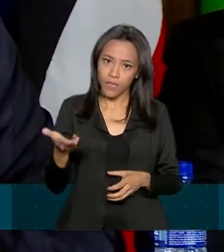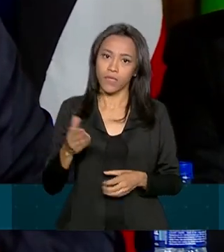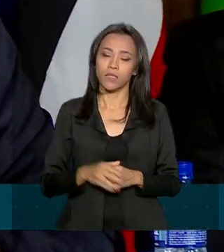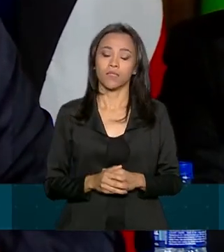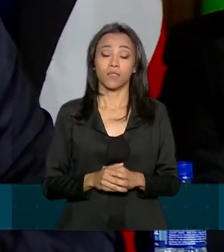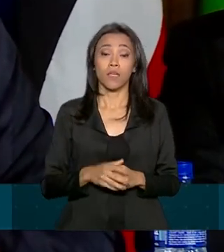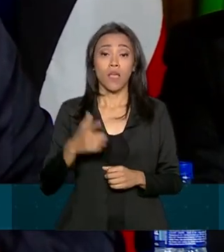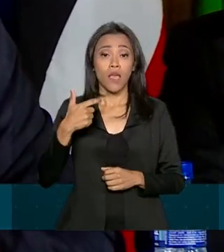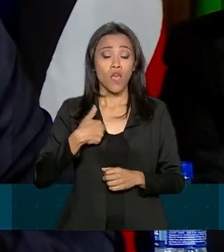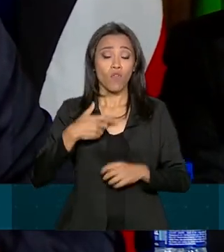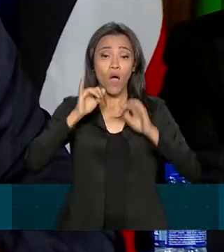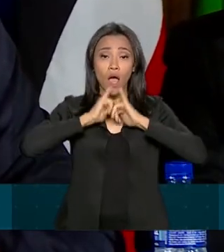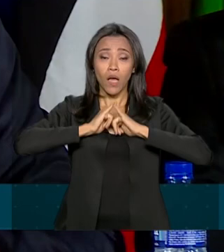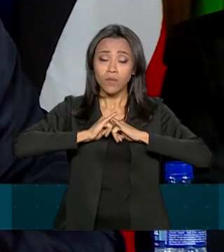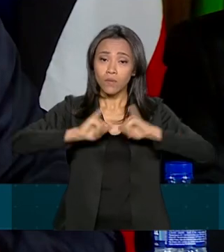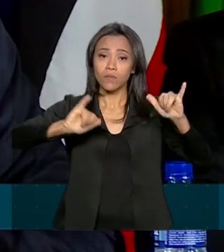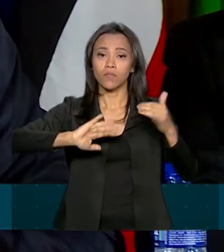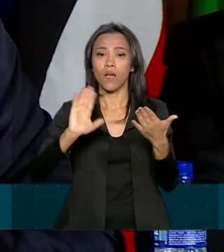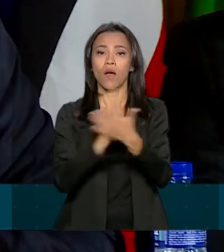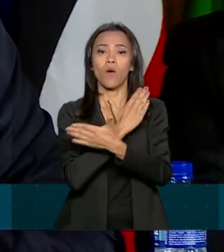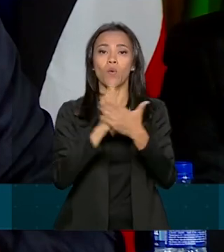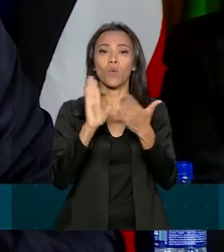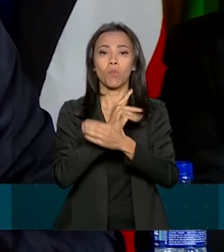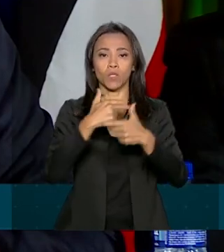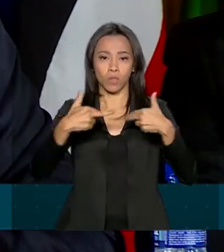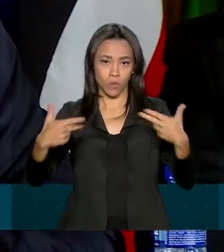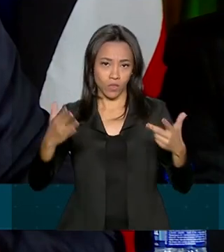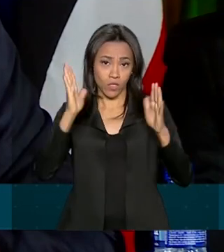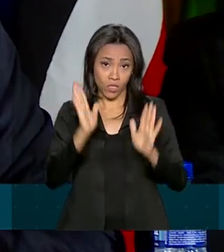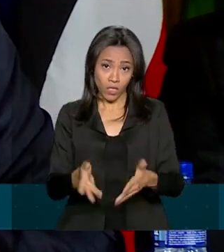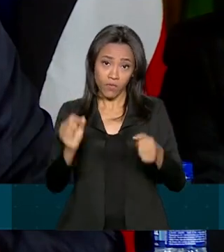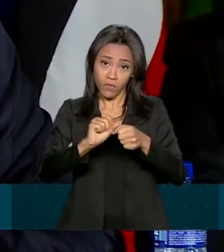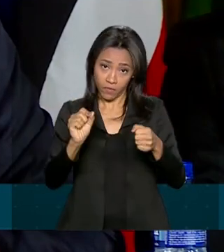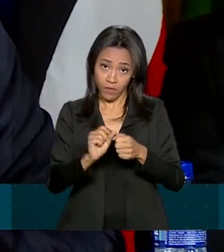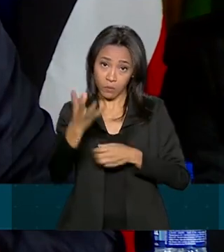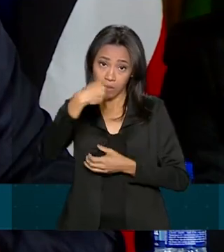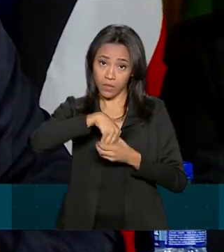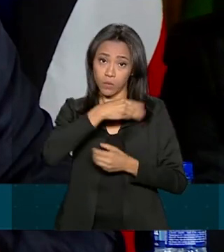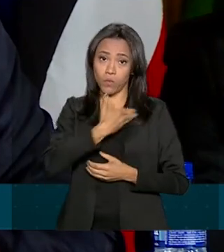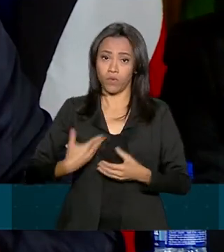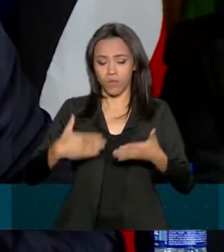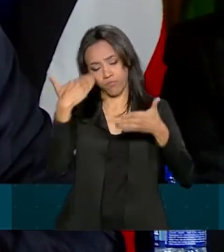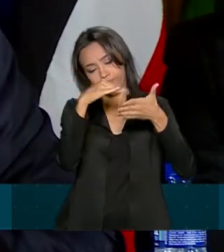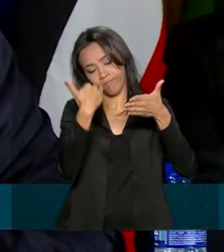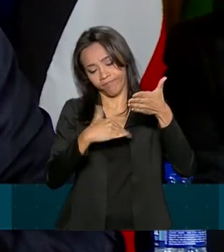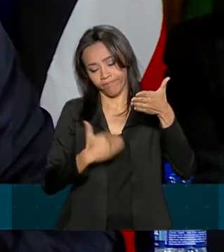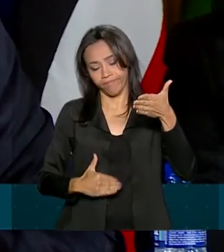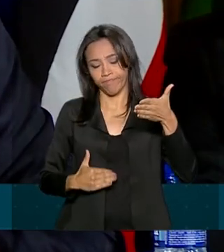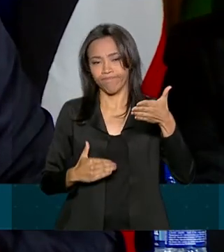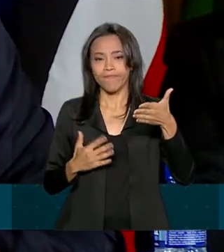anunciarei apenas algumas coisas realizadas em nosso governo, não como algo